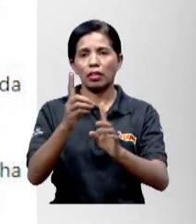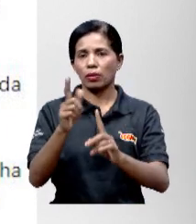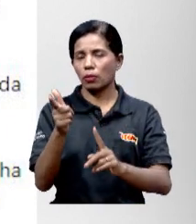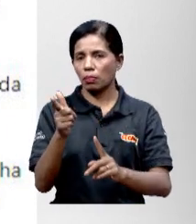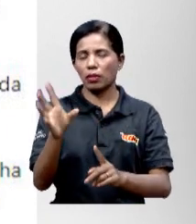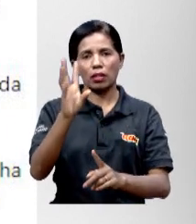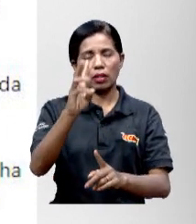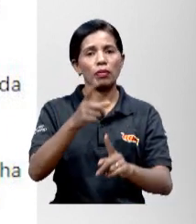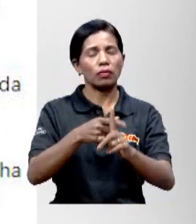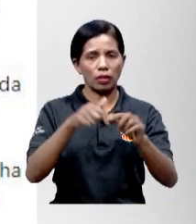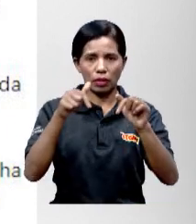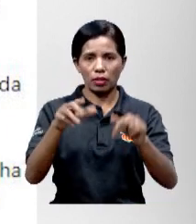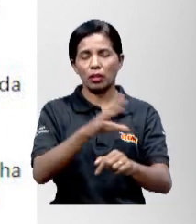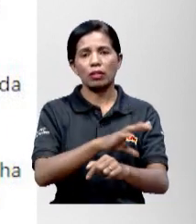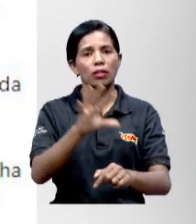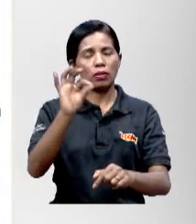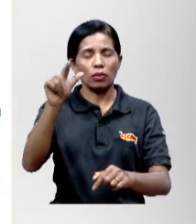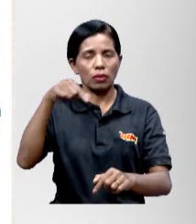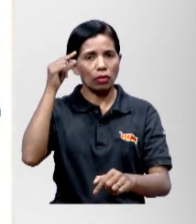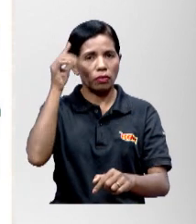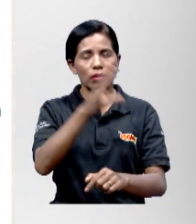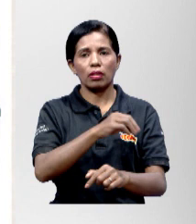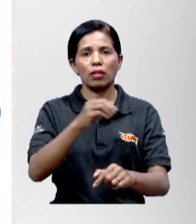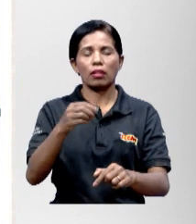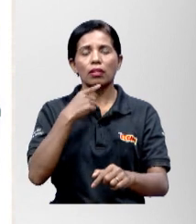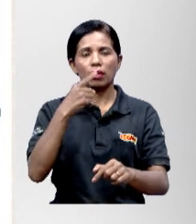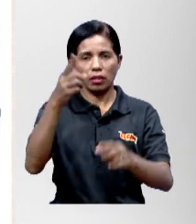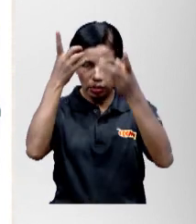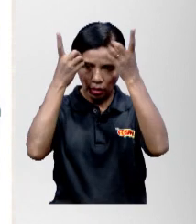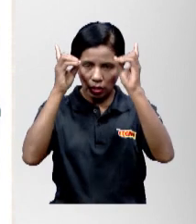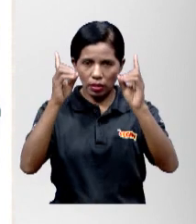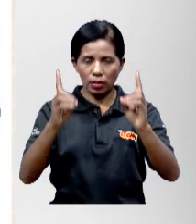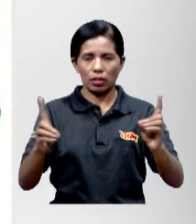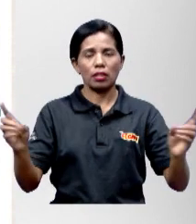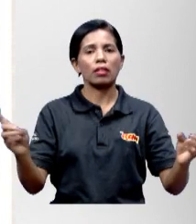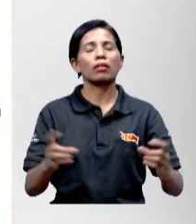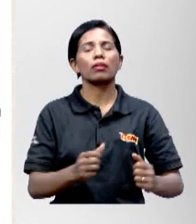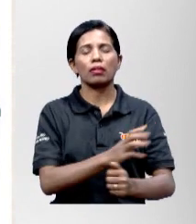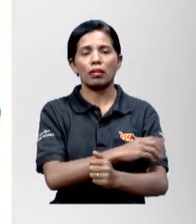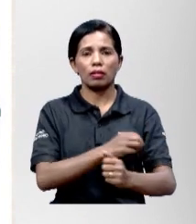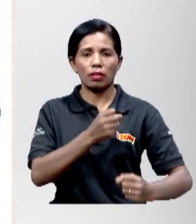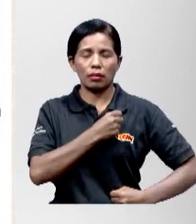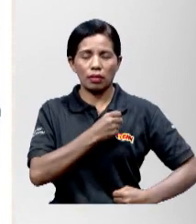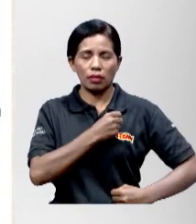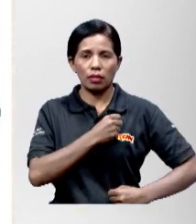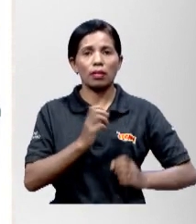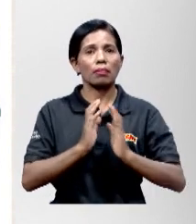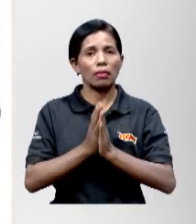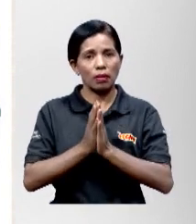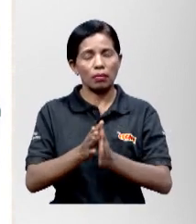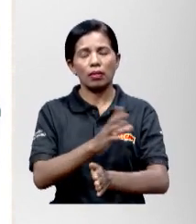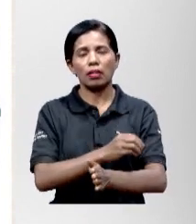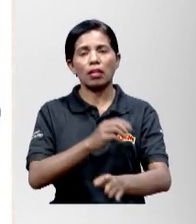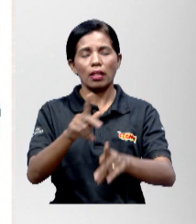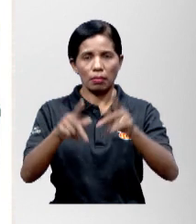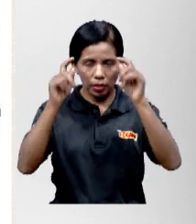resignen fulan irané no governo constitucional condena a decisão junta militar Mianmar nebe expulsa encarregar o negócio